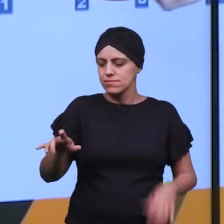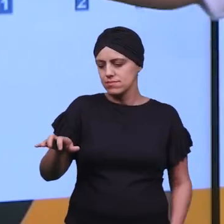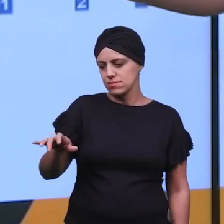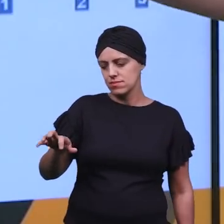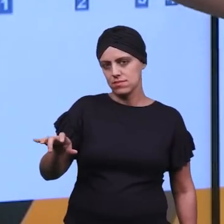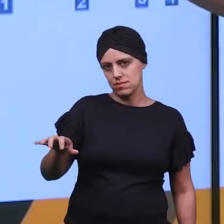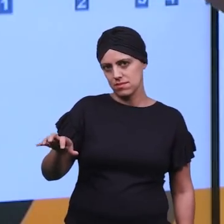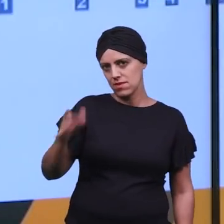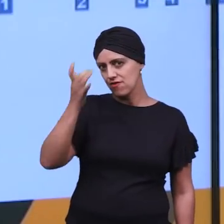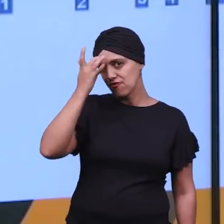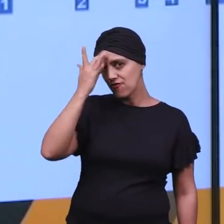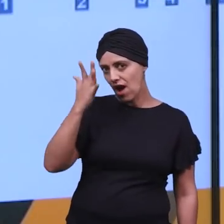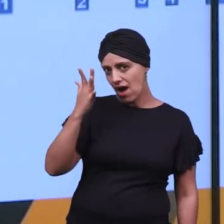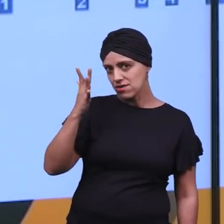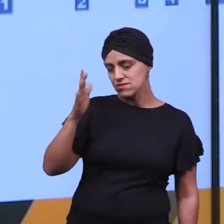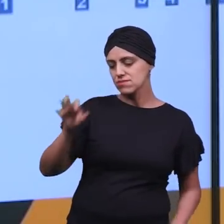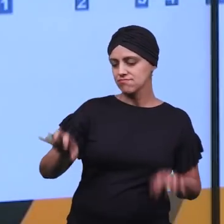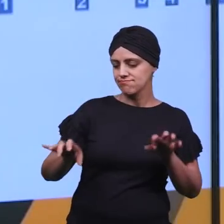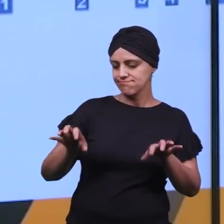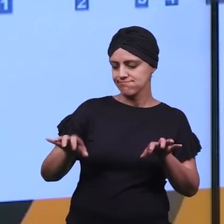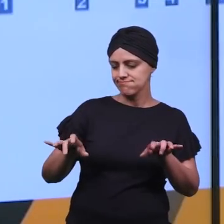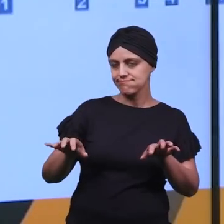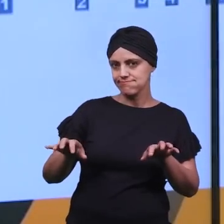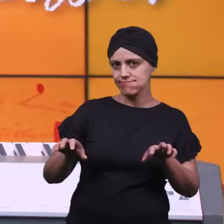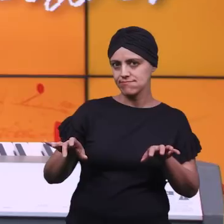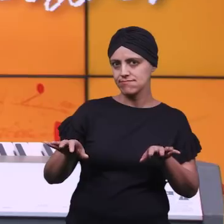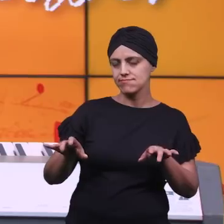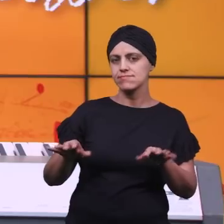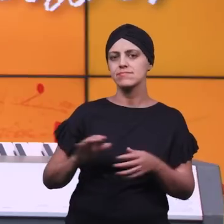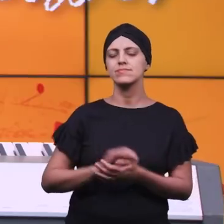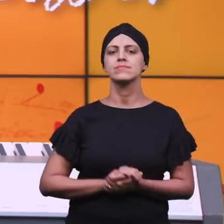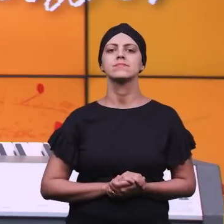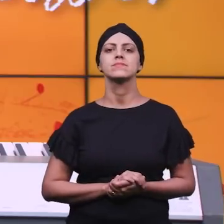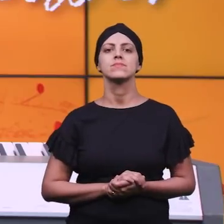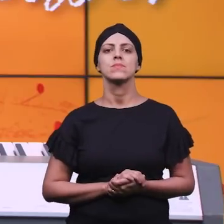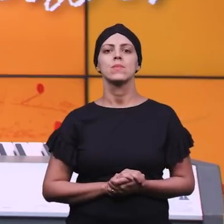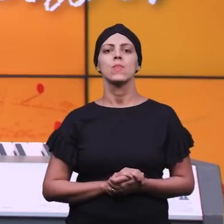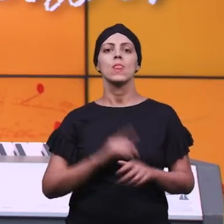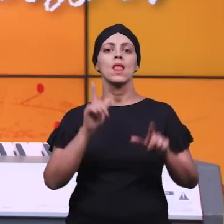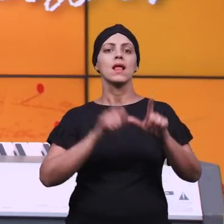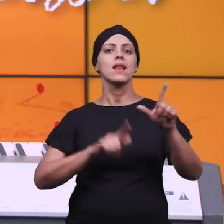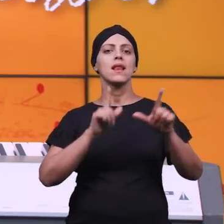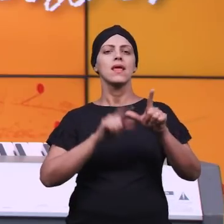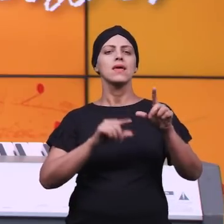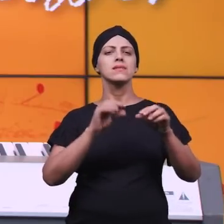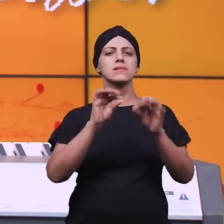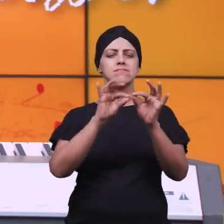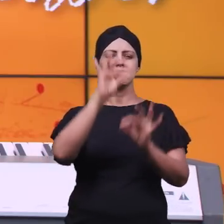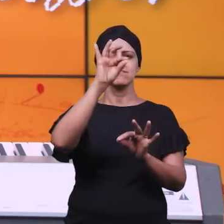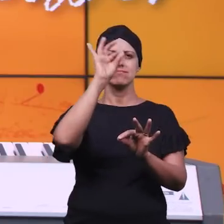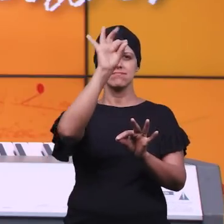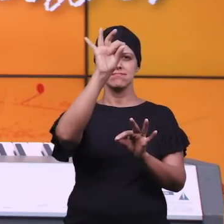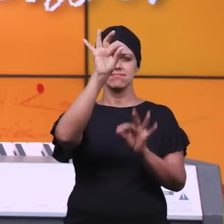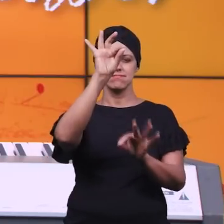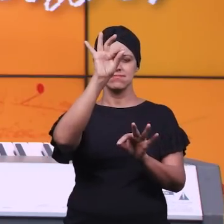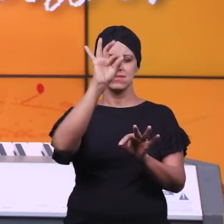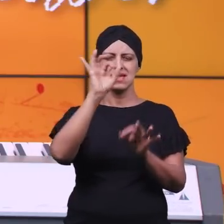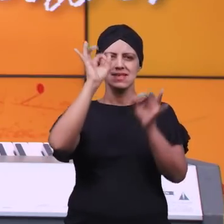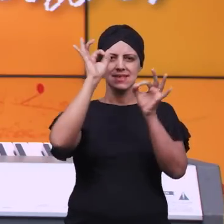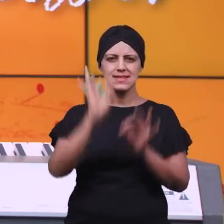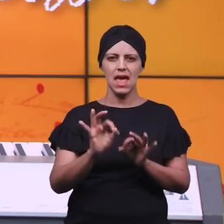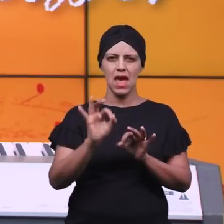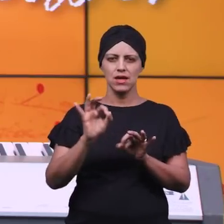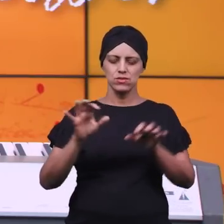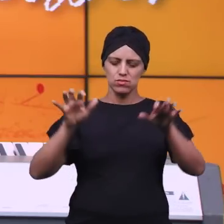está o dedilhado para facilitar. Cifra correspondente, no lugarzinho certinho para tocar junto com